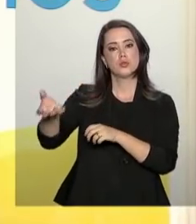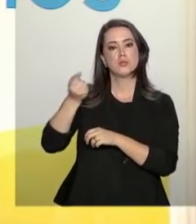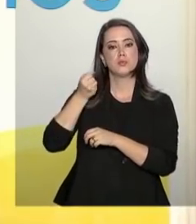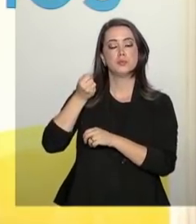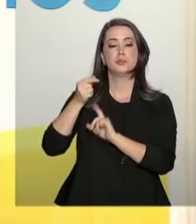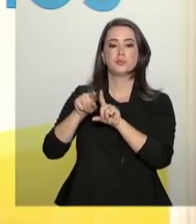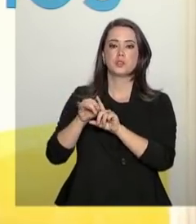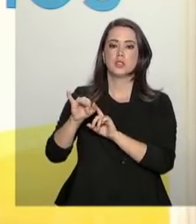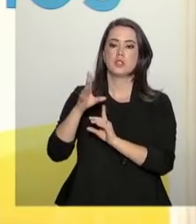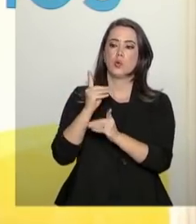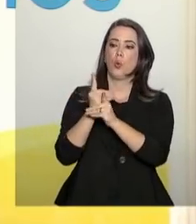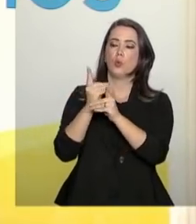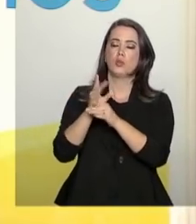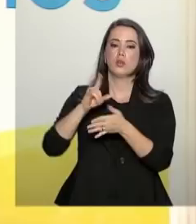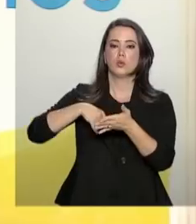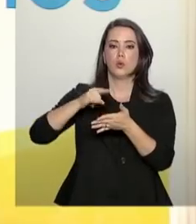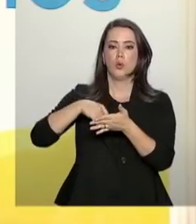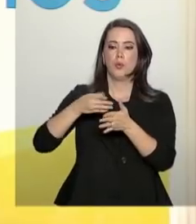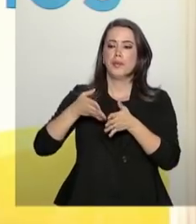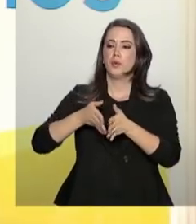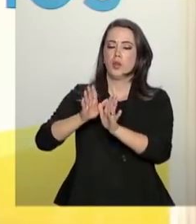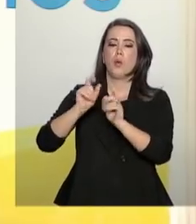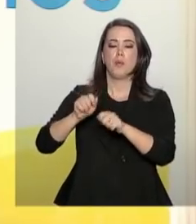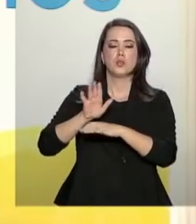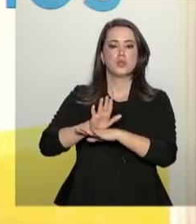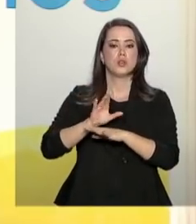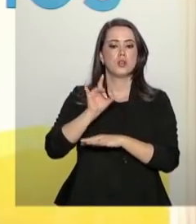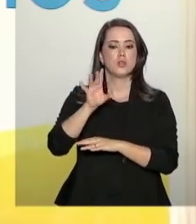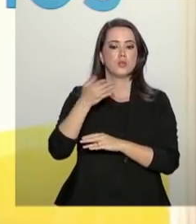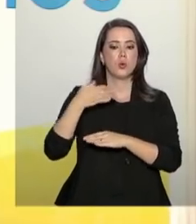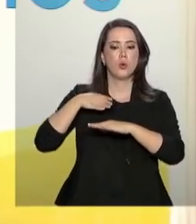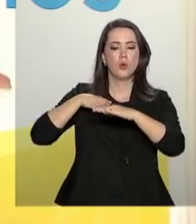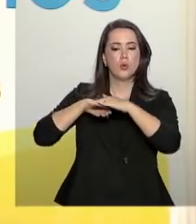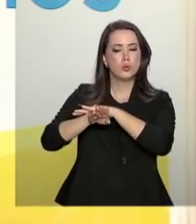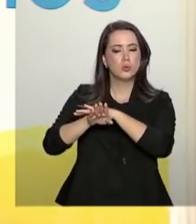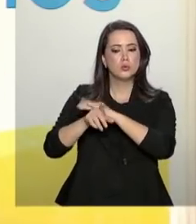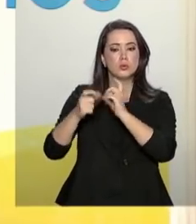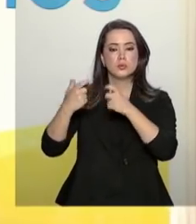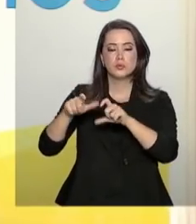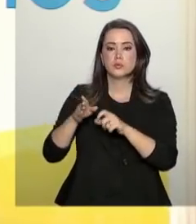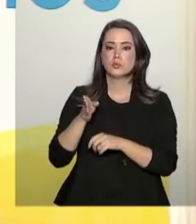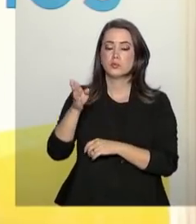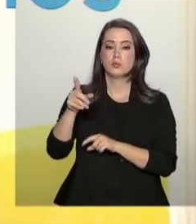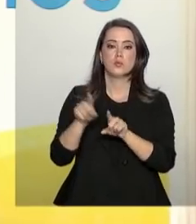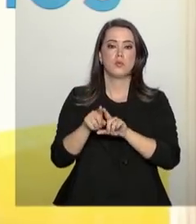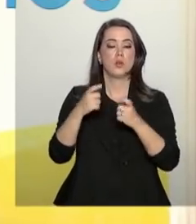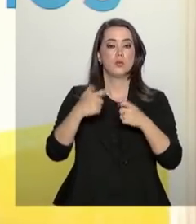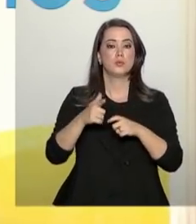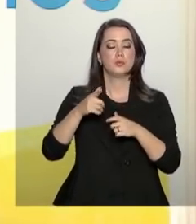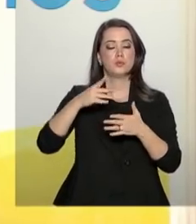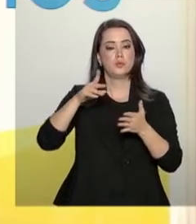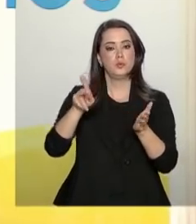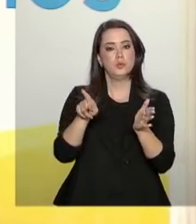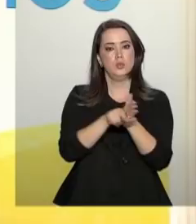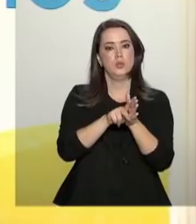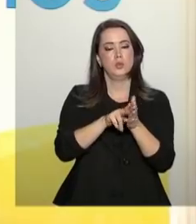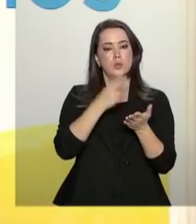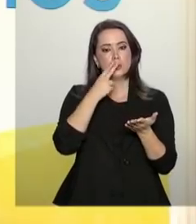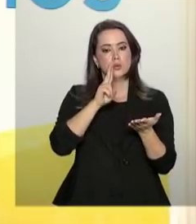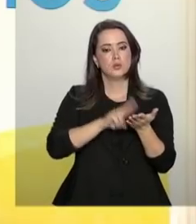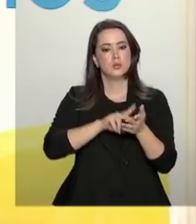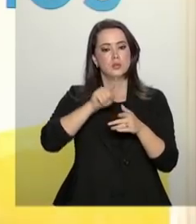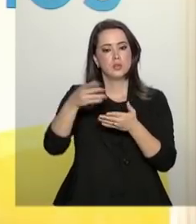encontrar um documento na rua também pode ajudar basta depositar num caixinha ou deixar em uma agência depois de